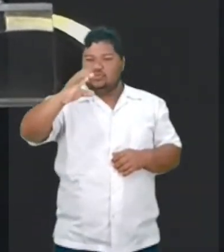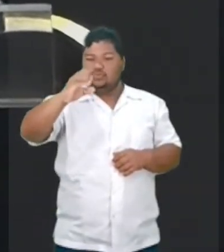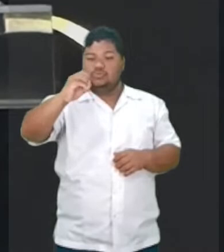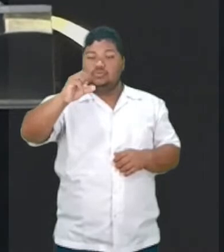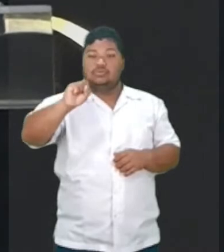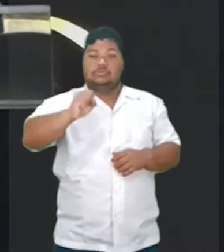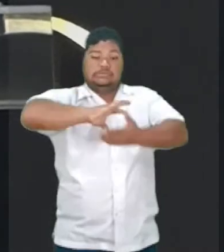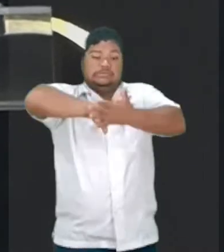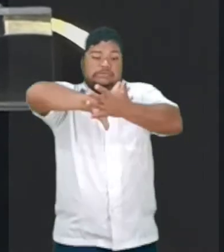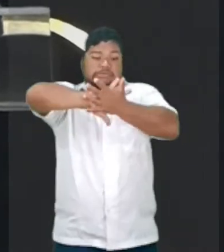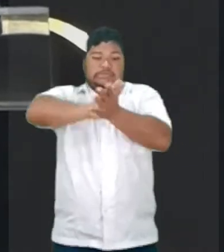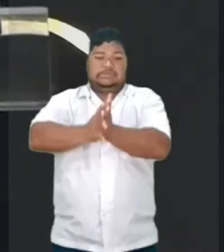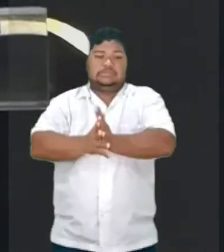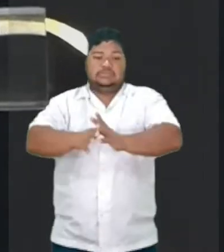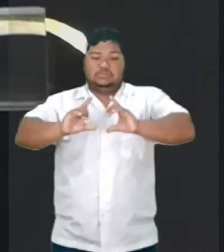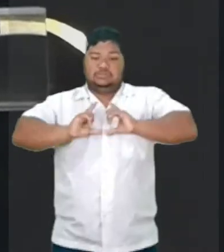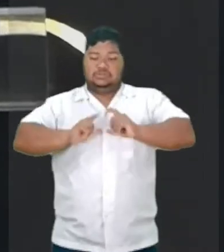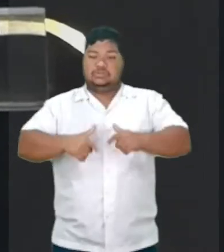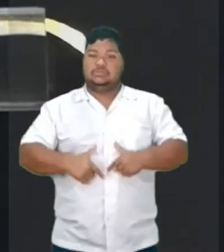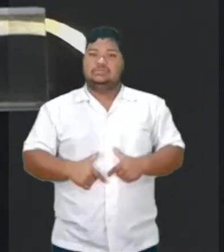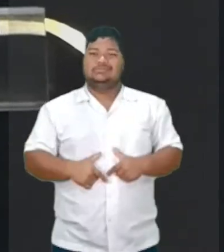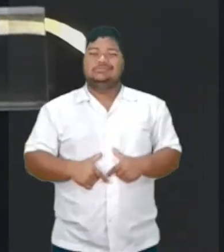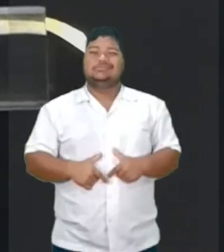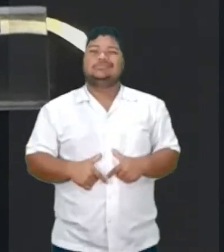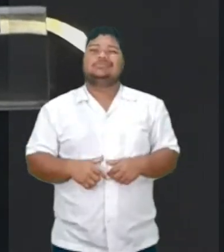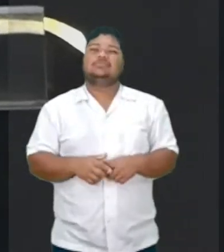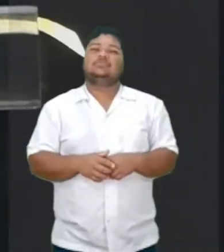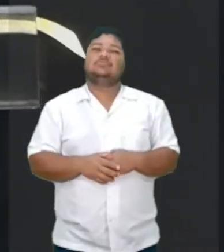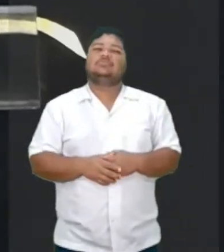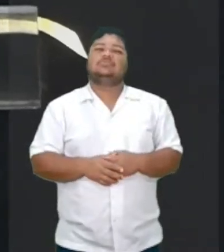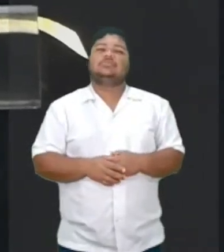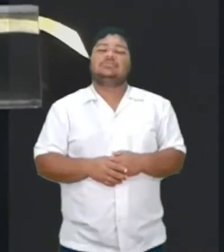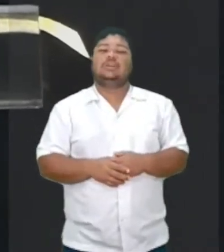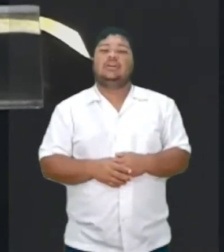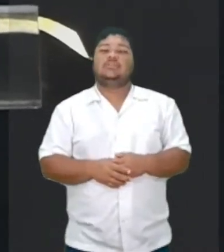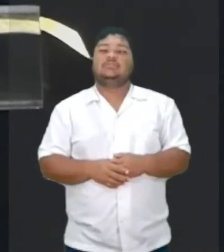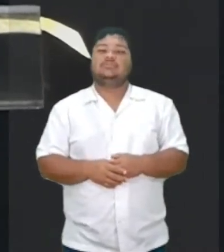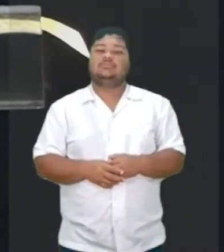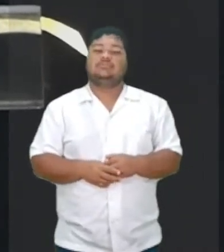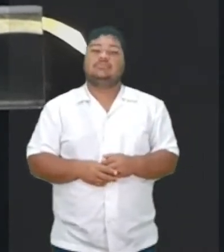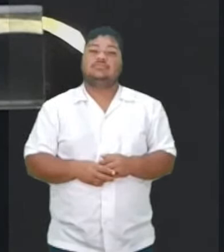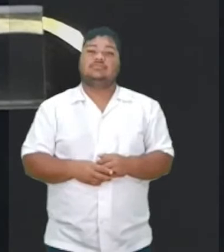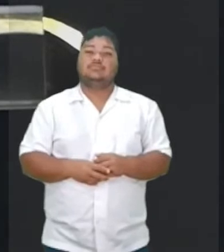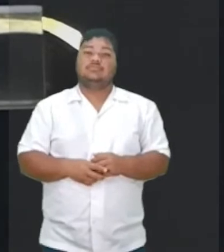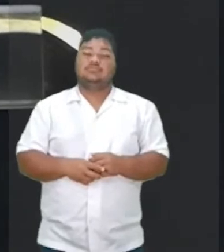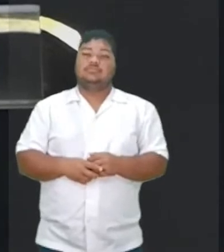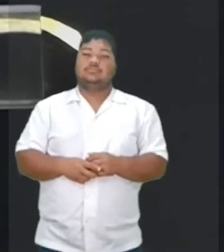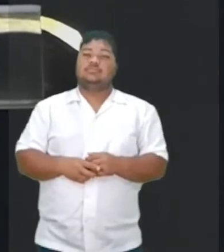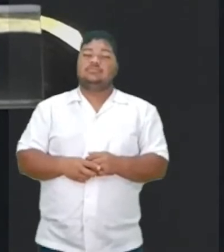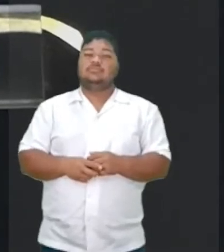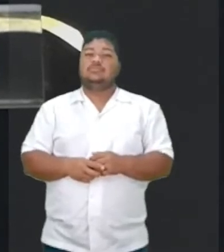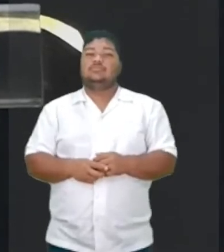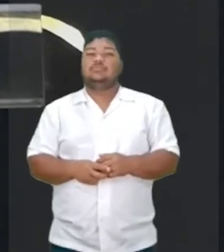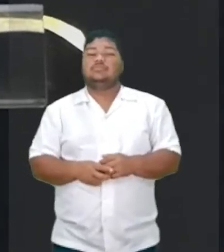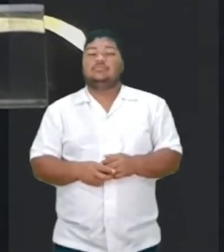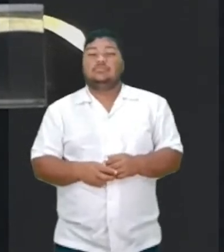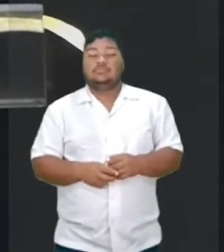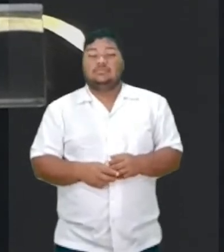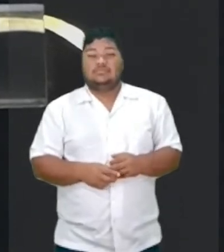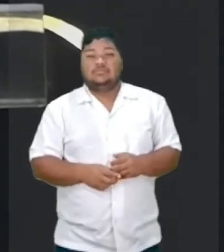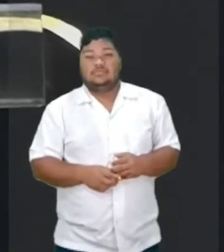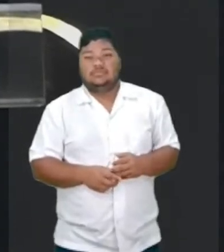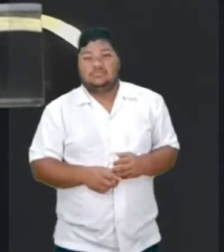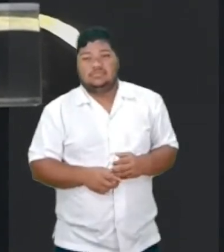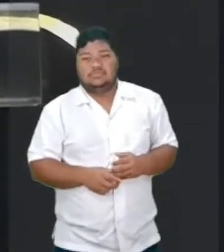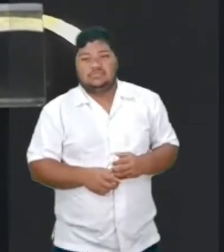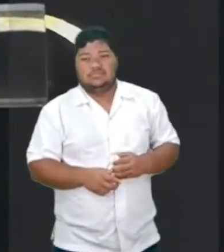Jerusalém, que em 585 a.C. deu o golpe final, deixando